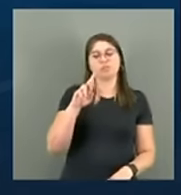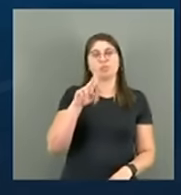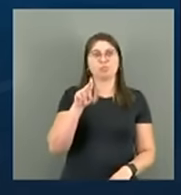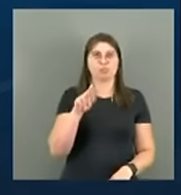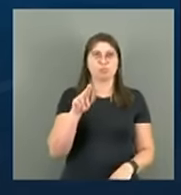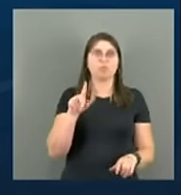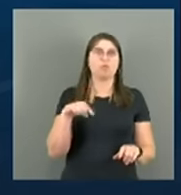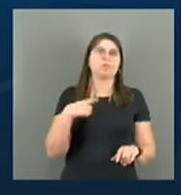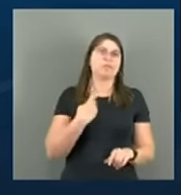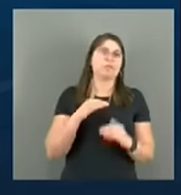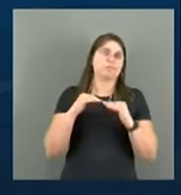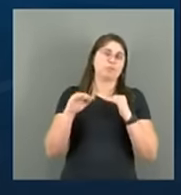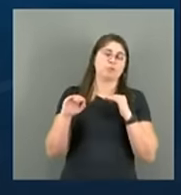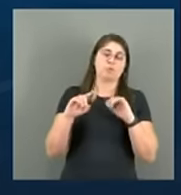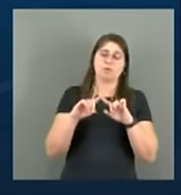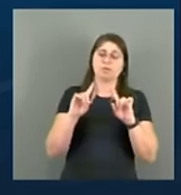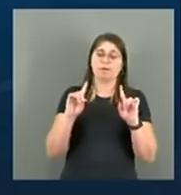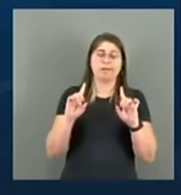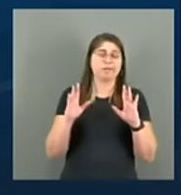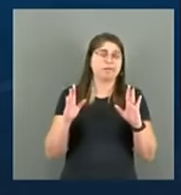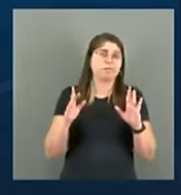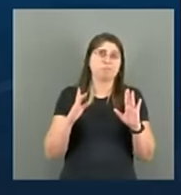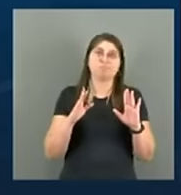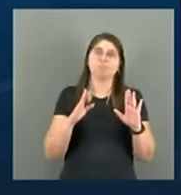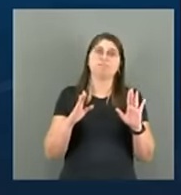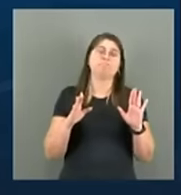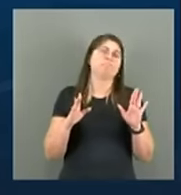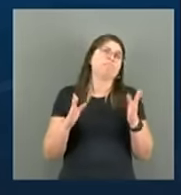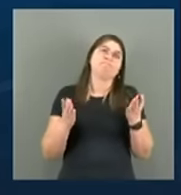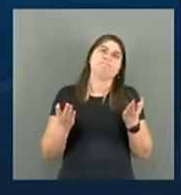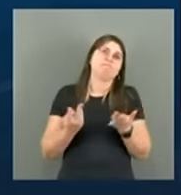Cajuru? Não era a minha intenção. Porém,